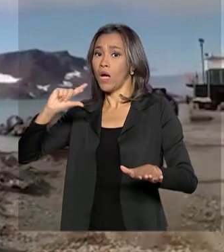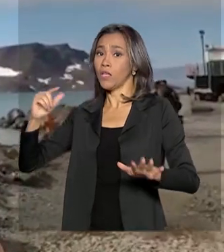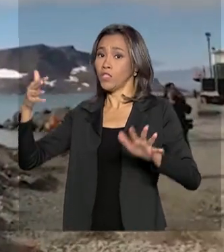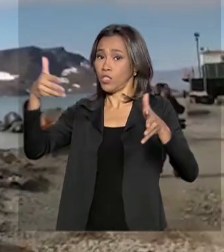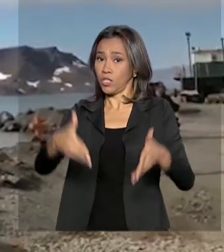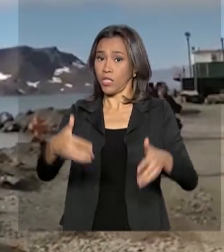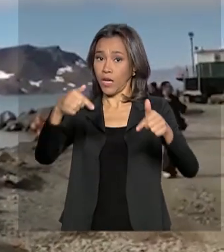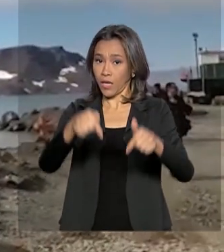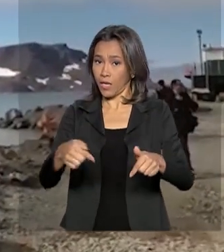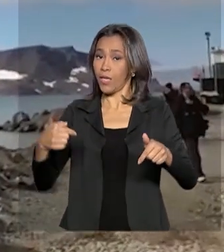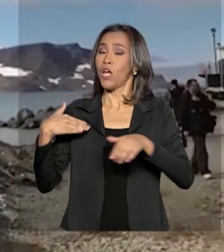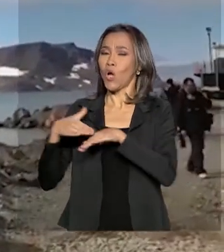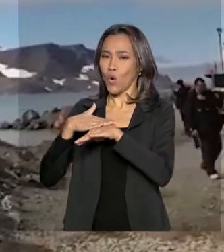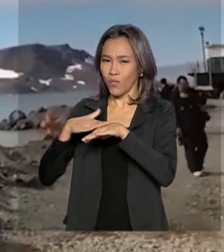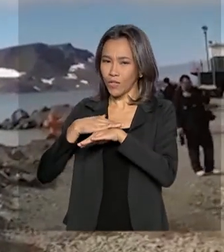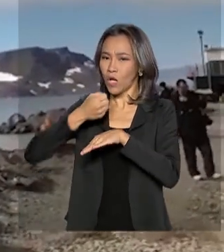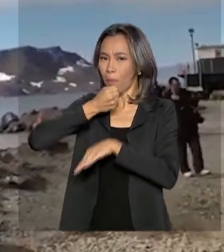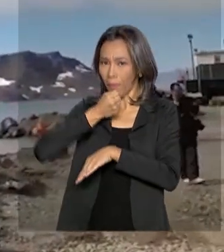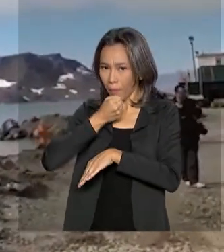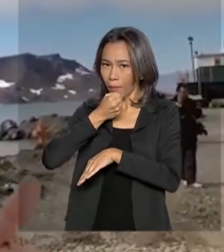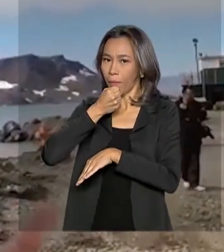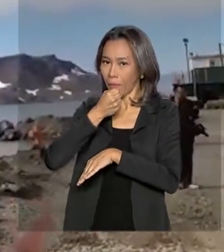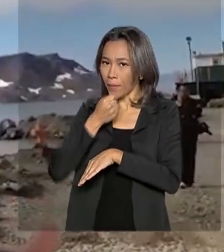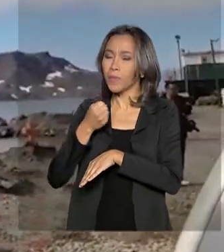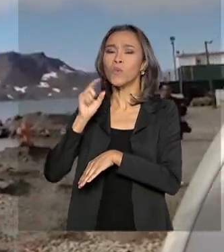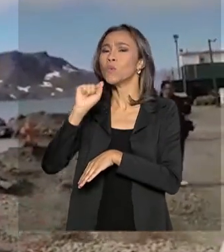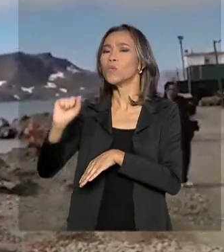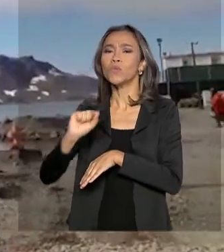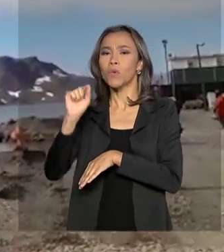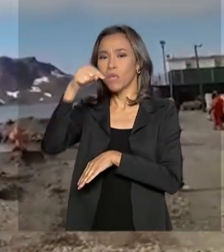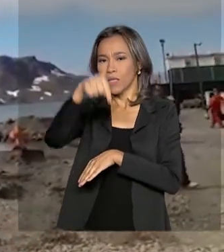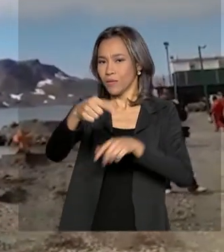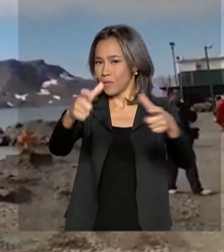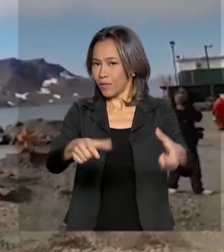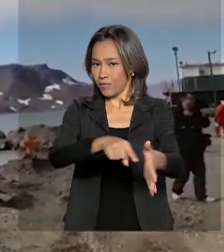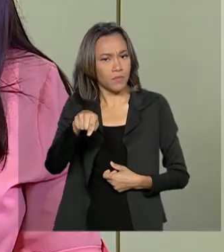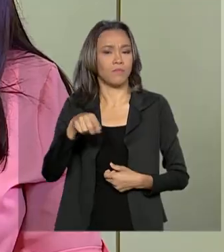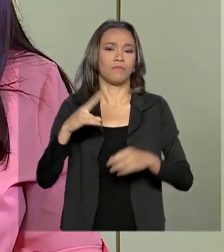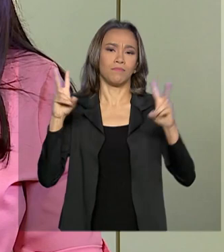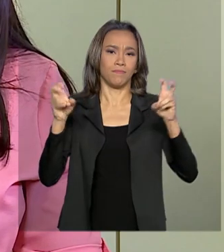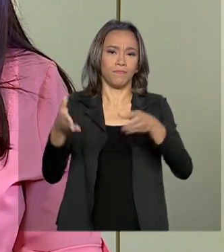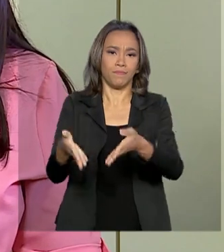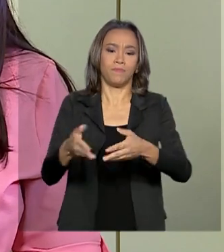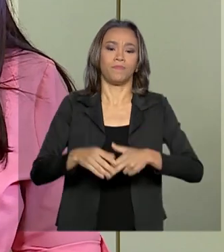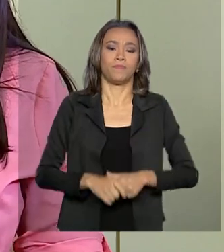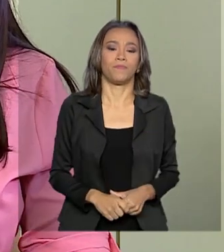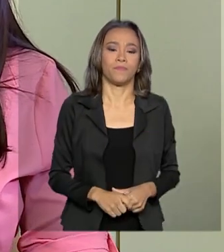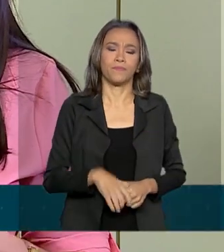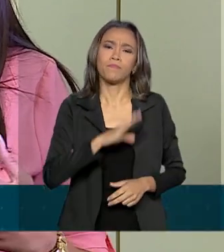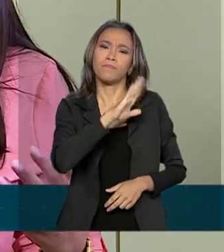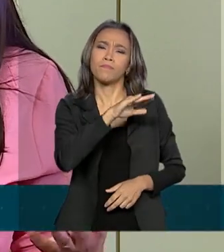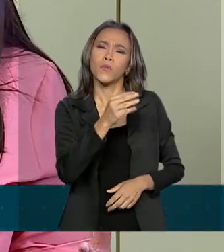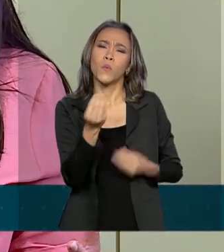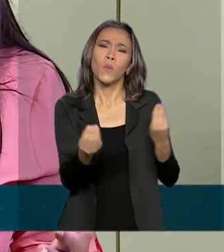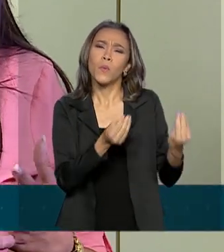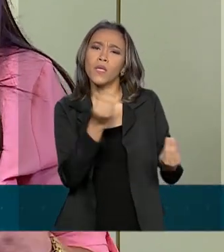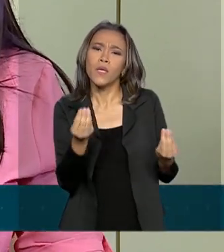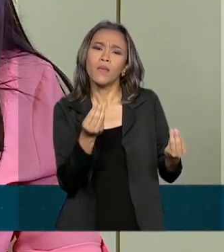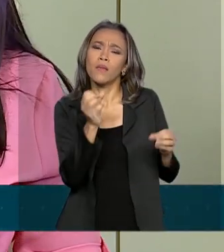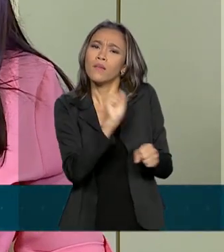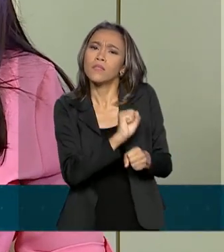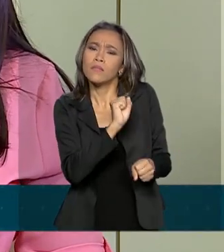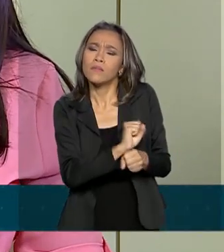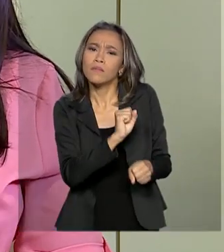inauguração, conversou com a repórter Márcia Fernandes sobre a base brasileira. Qual a expectativa do governo federal